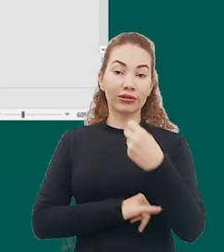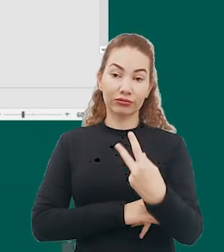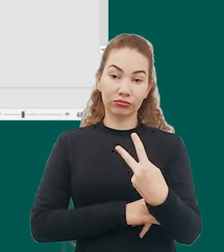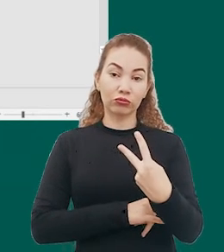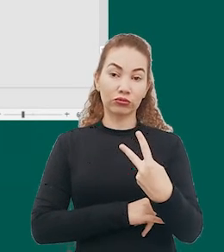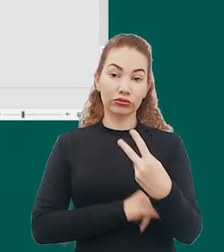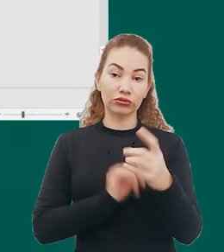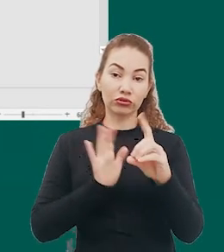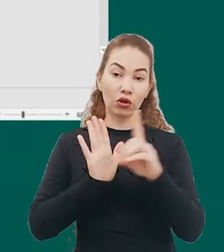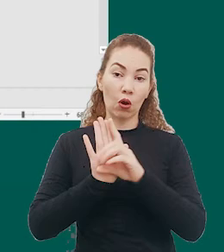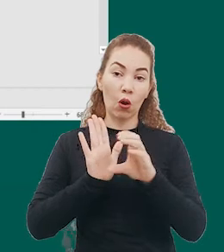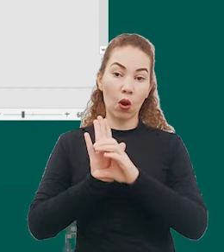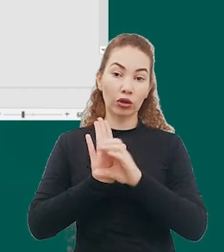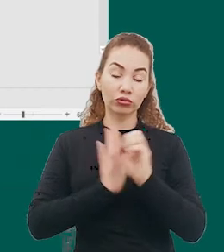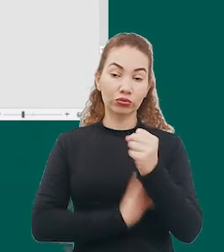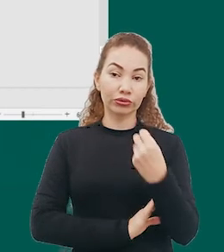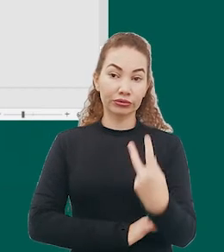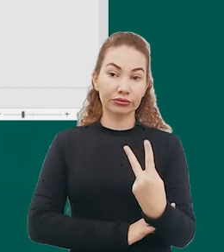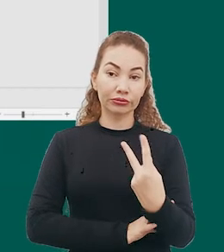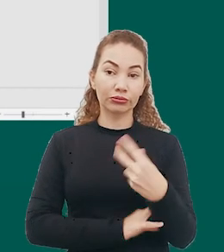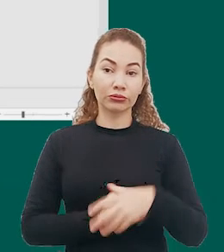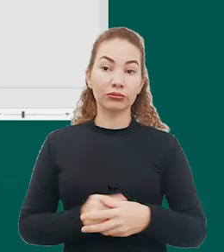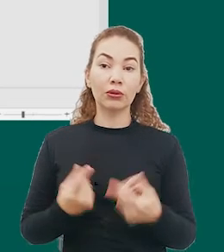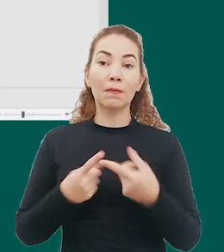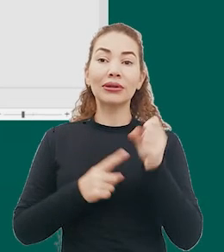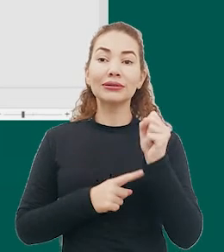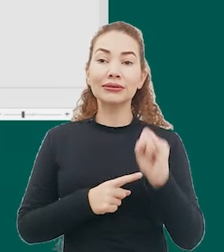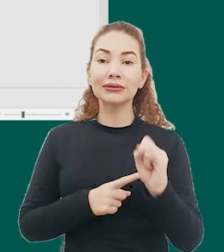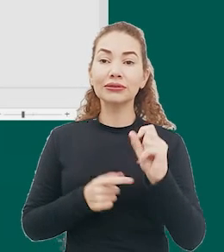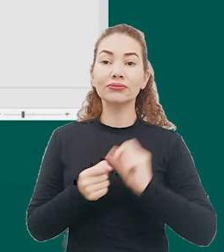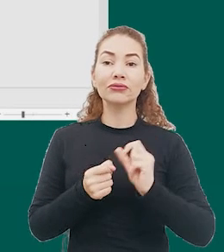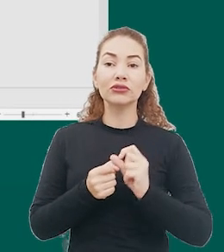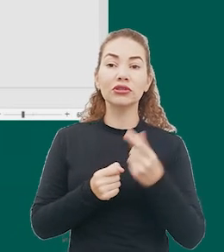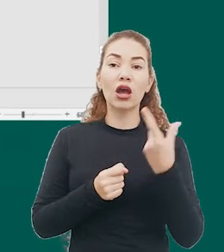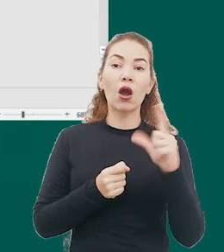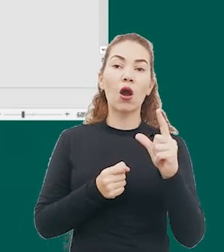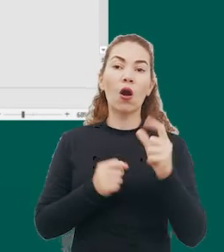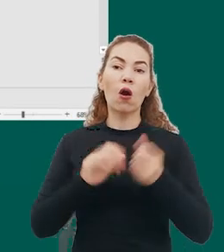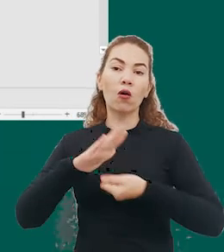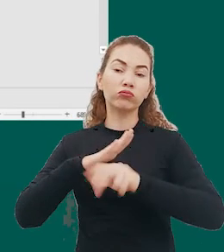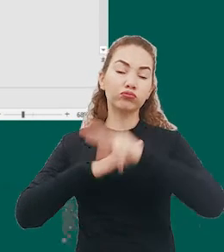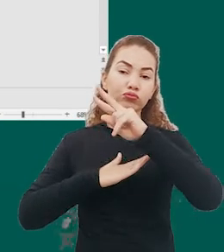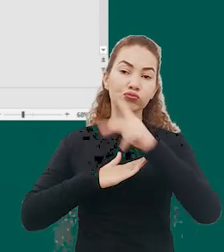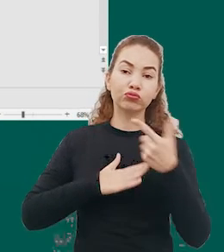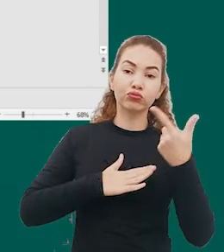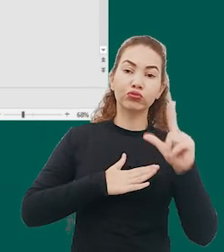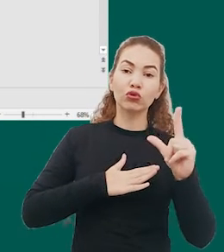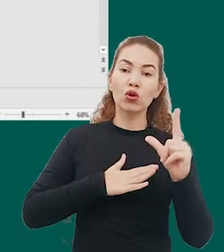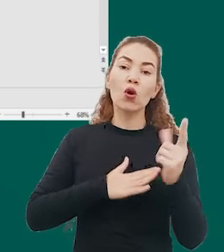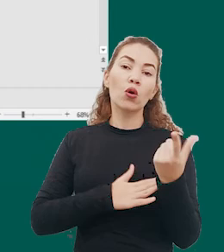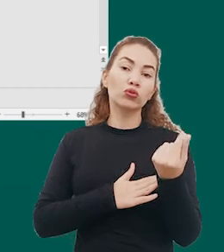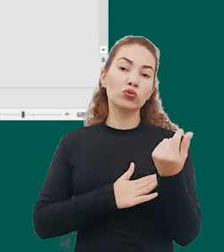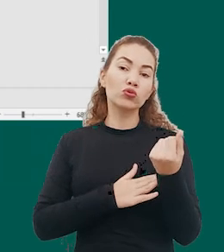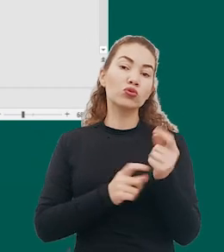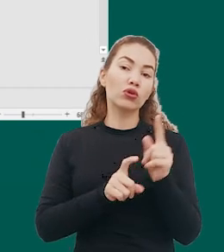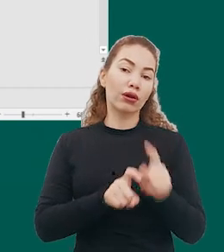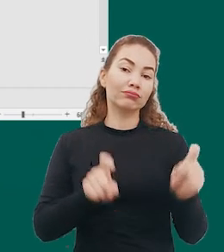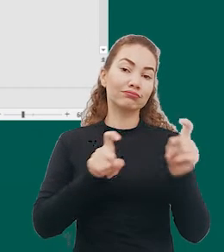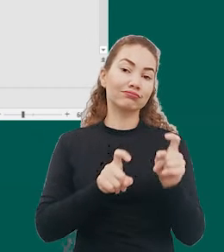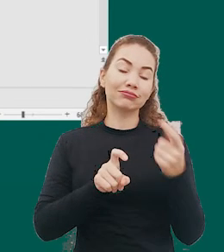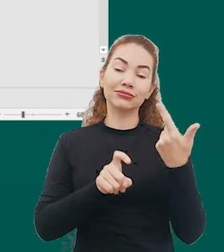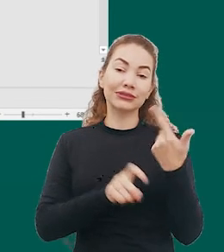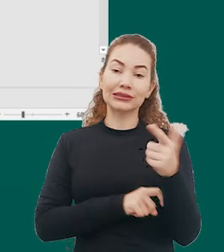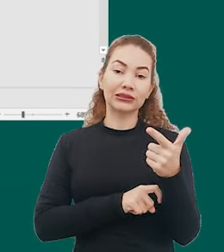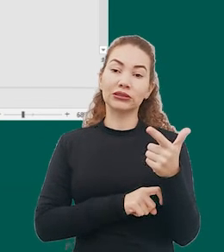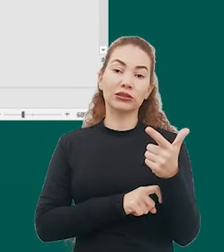82, certo? Mas se eu fizer outras aplicações em demais criptoativos, né, que